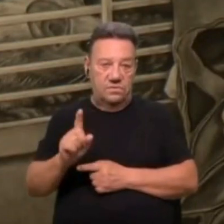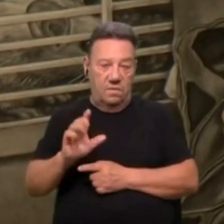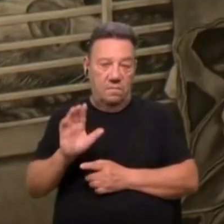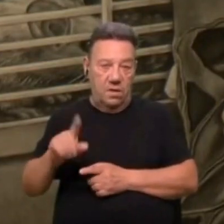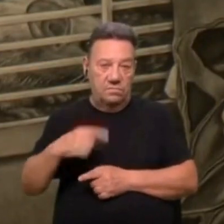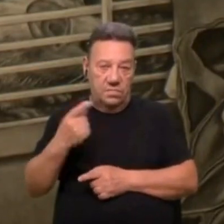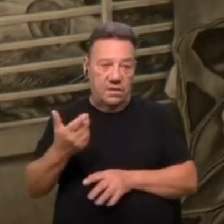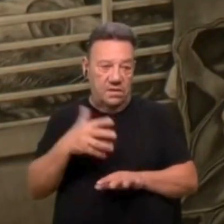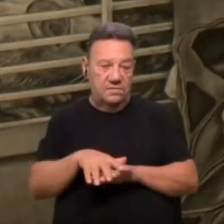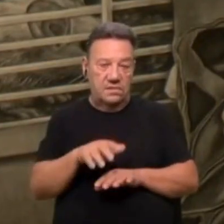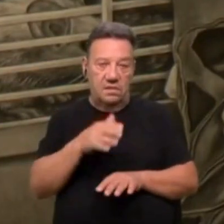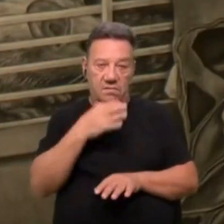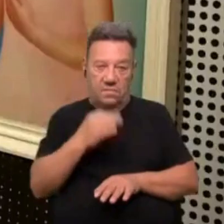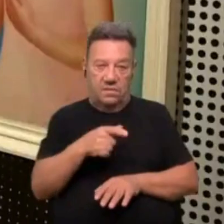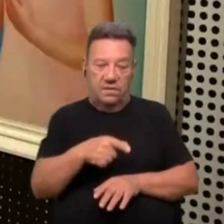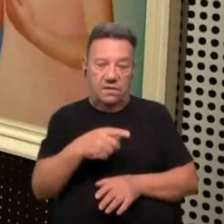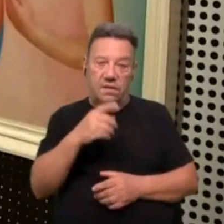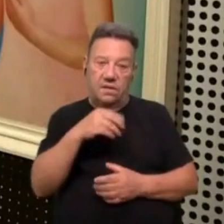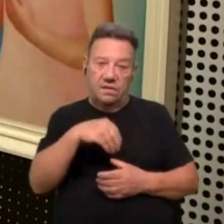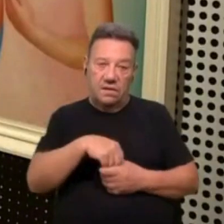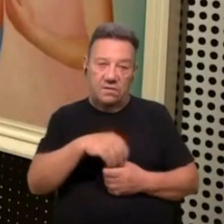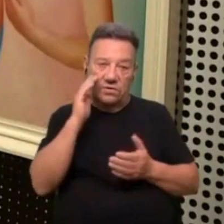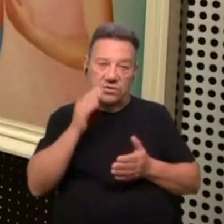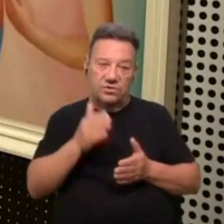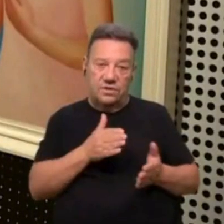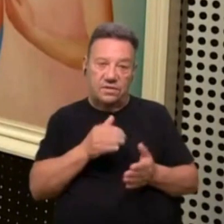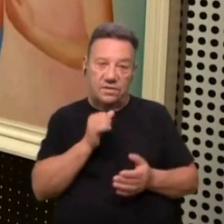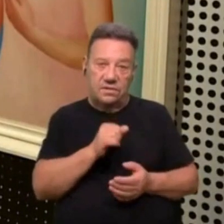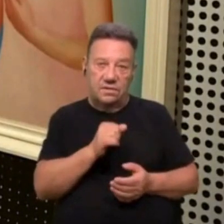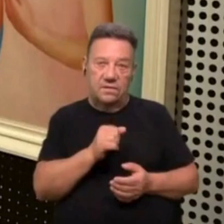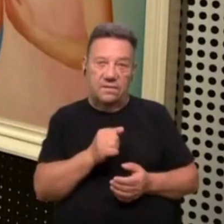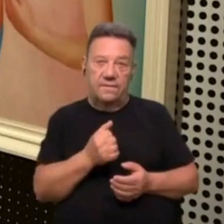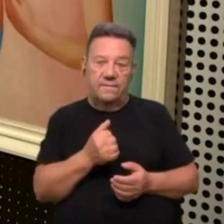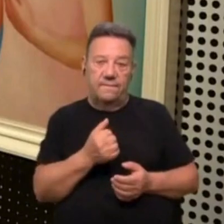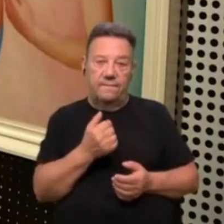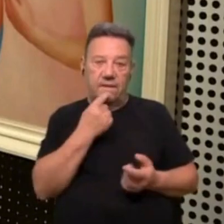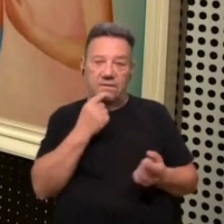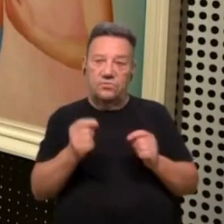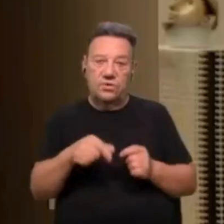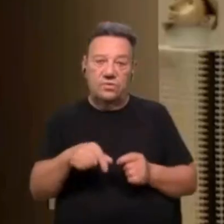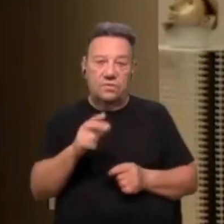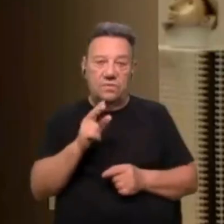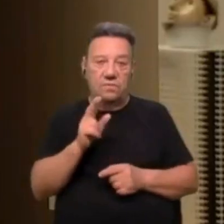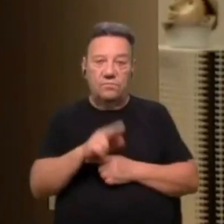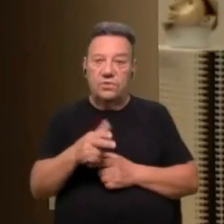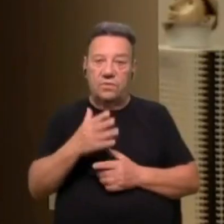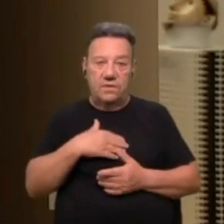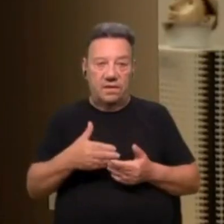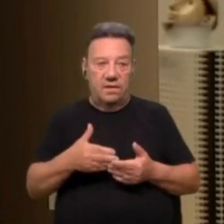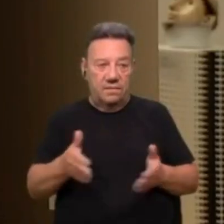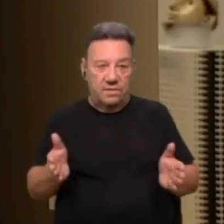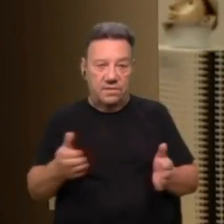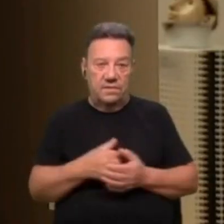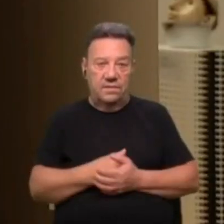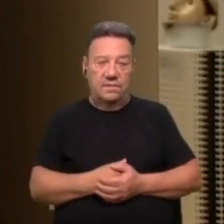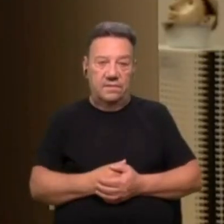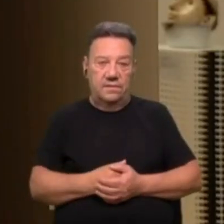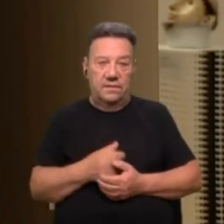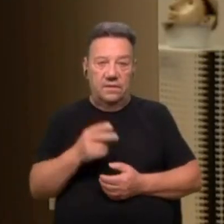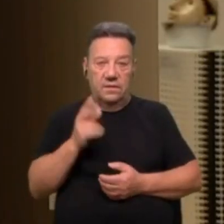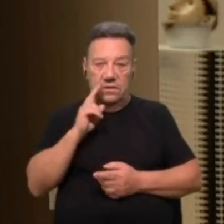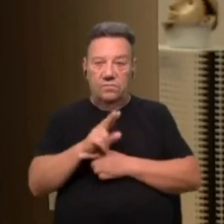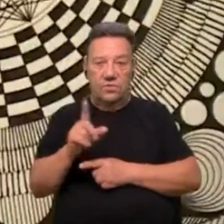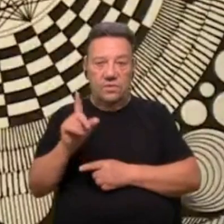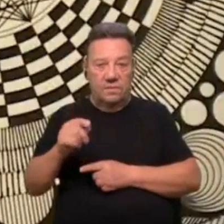que se inserem plenamente dentro das estratégias de discussão que o museu quer abrir. Os museus